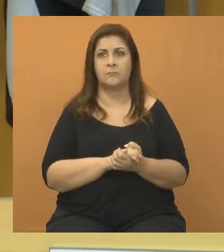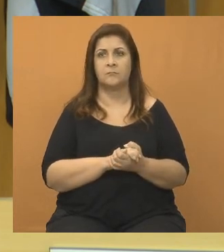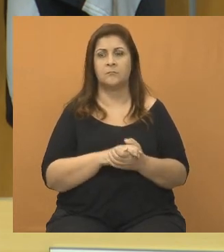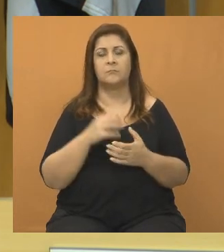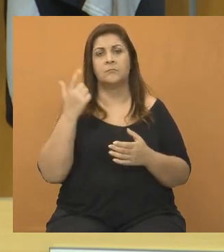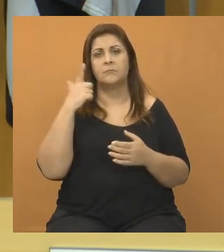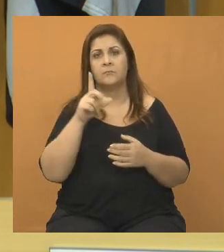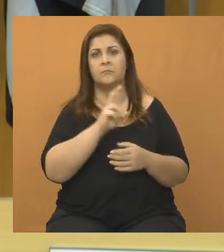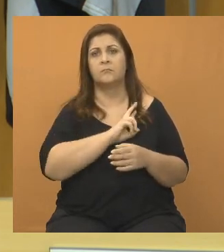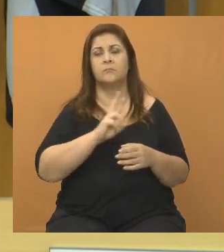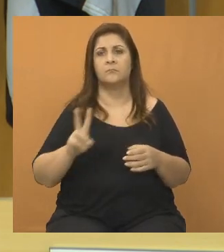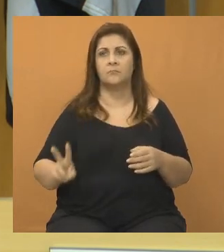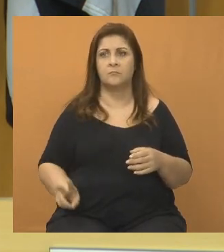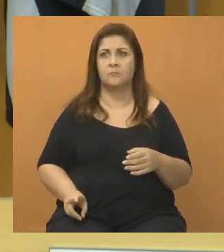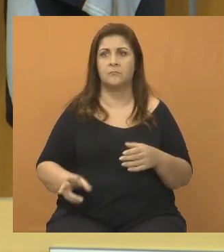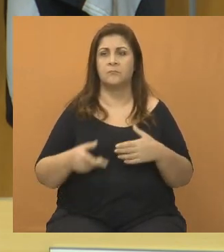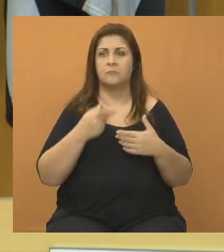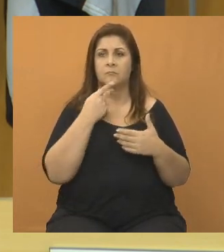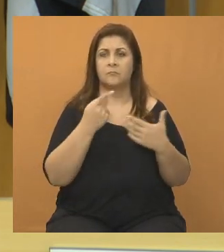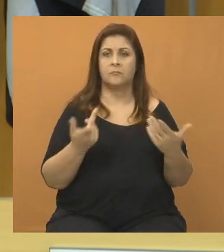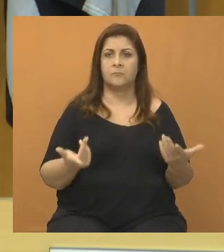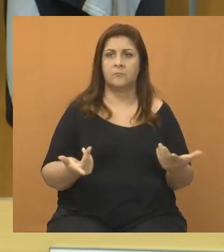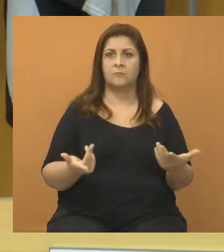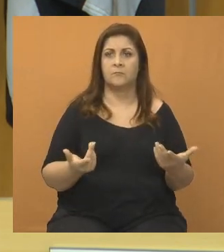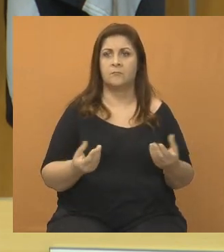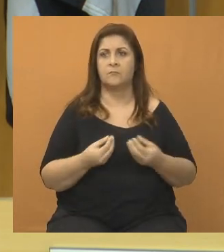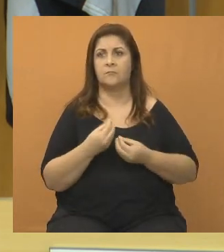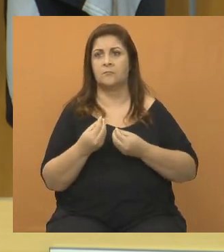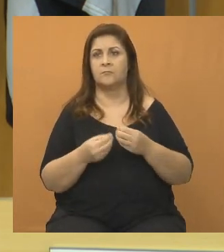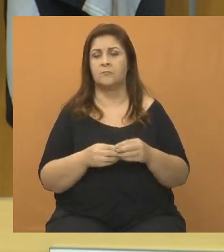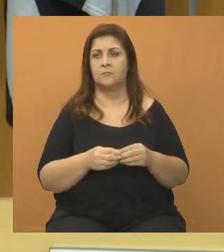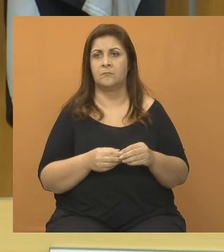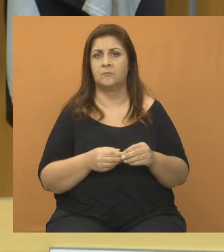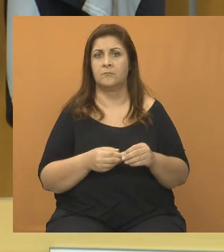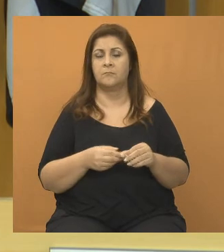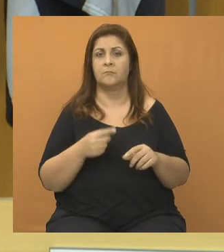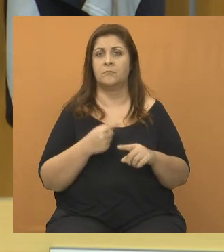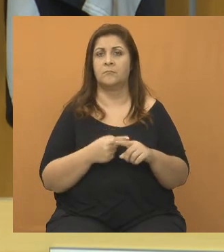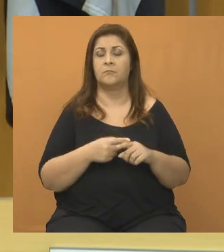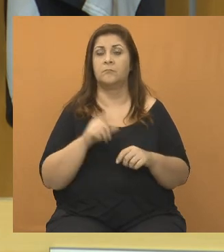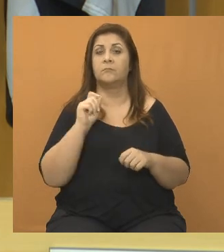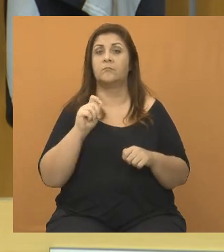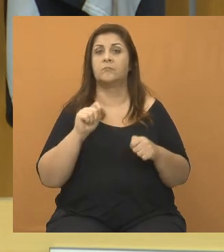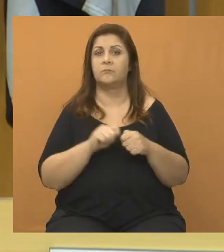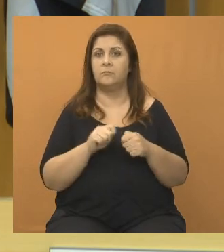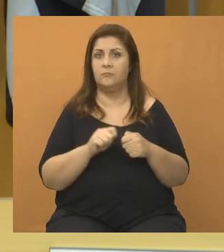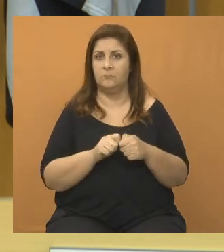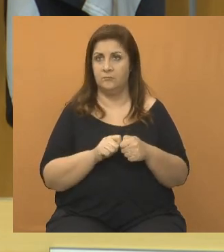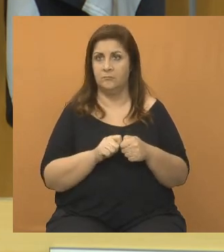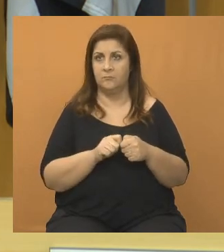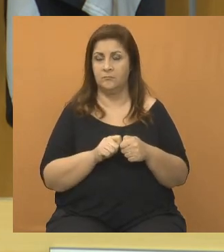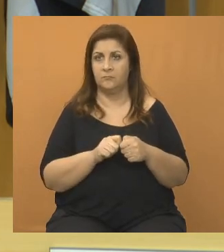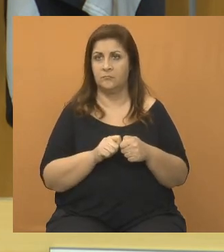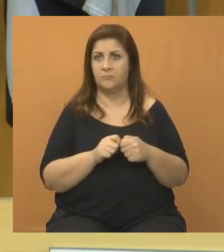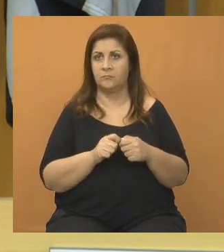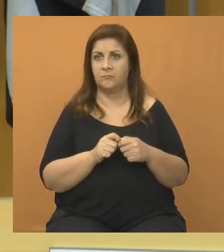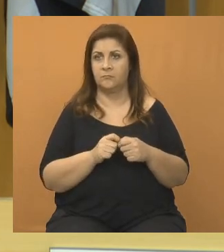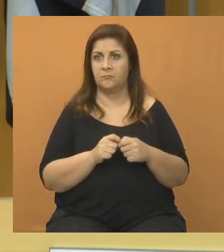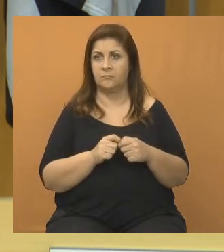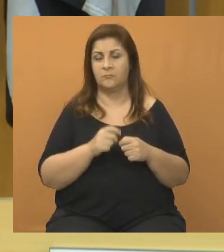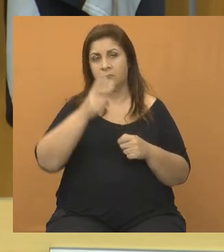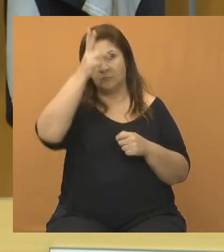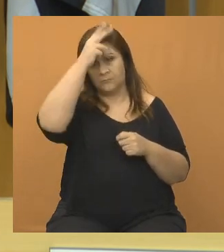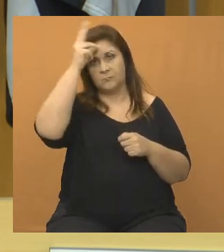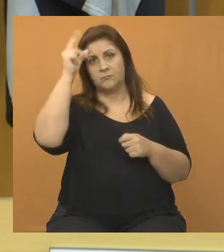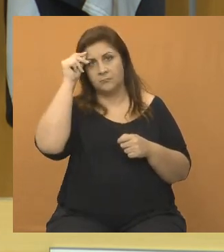os vereadores levar demandas compatíveis, porque quem executa essas demandas é a